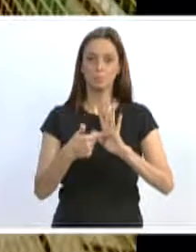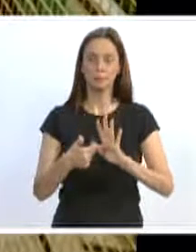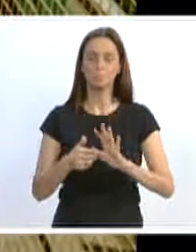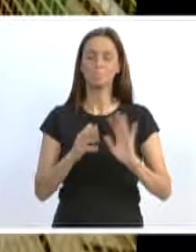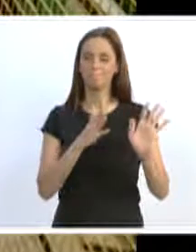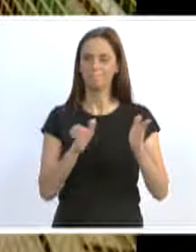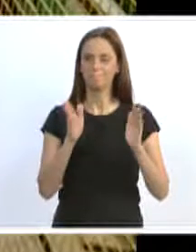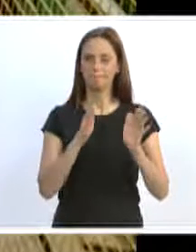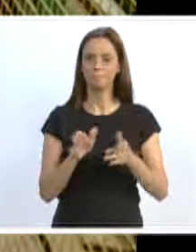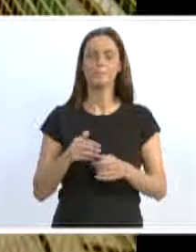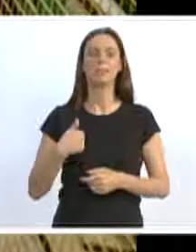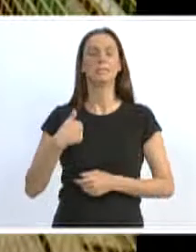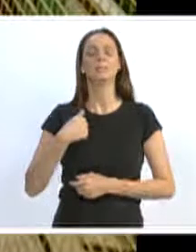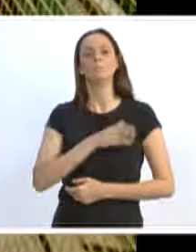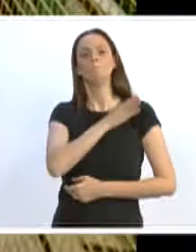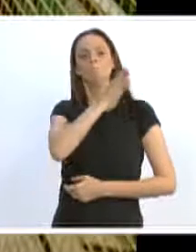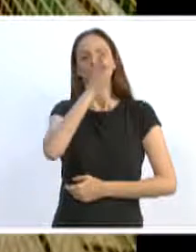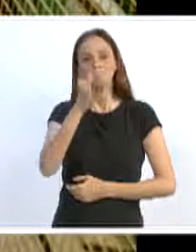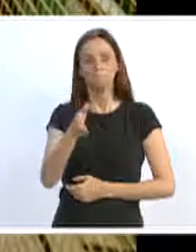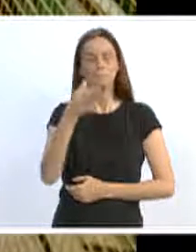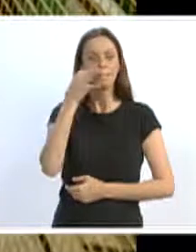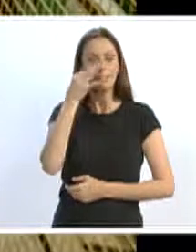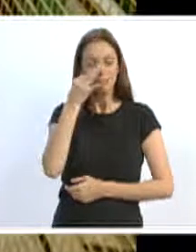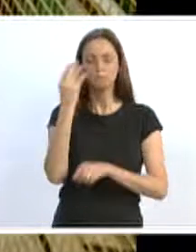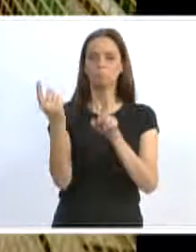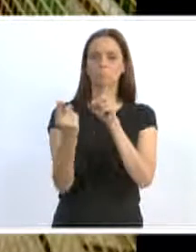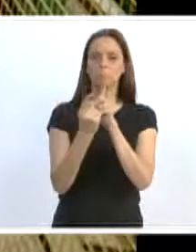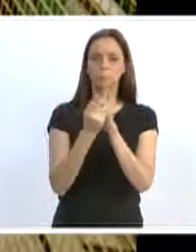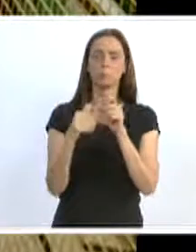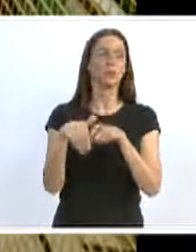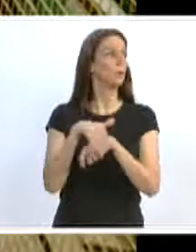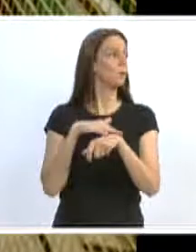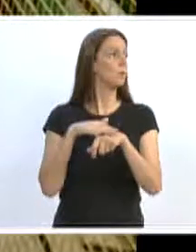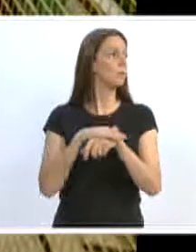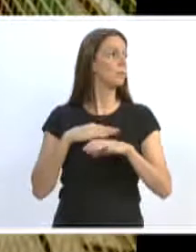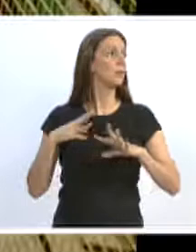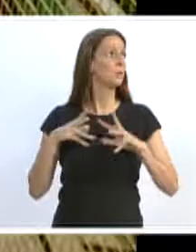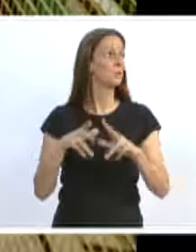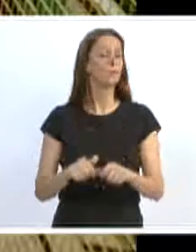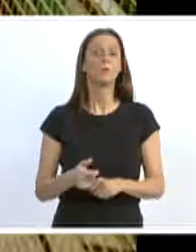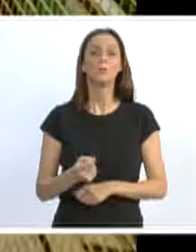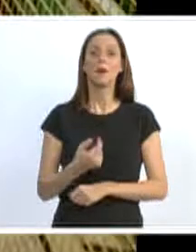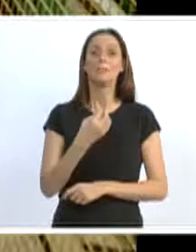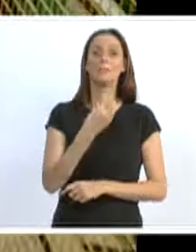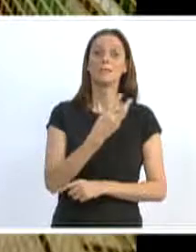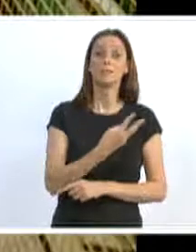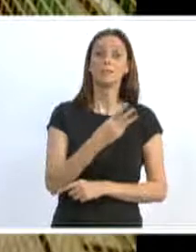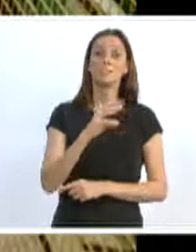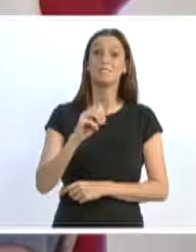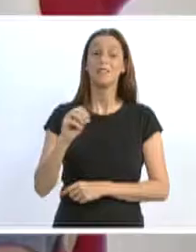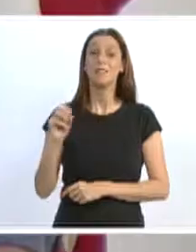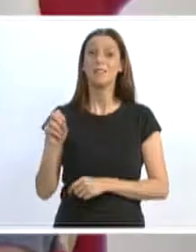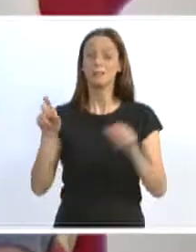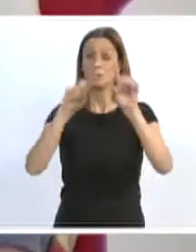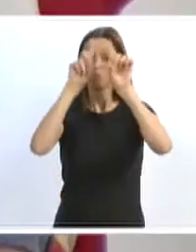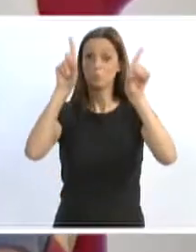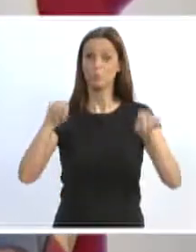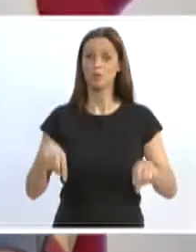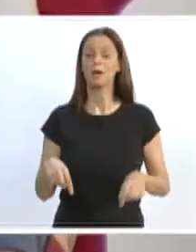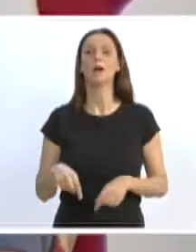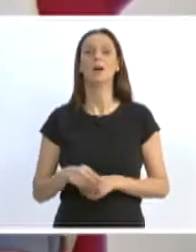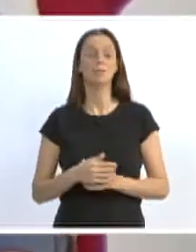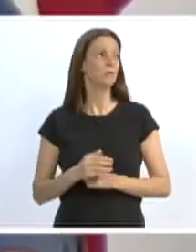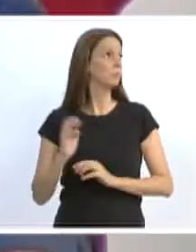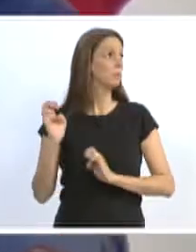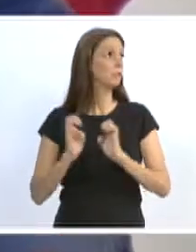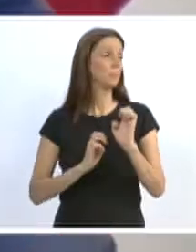pessoalmente conversei com todos os quase 300 funcionários da empresa como vocês